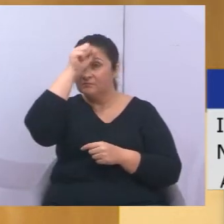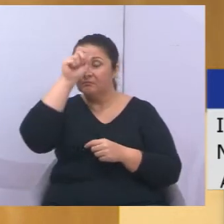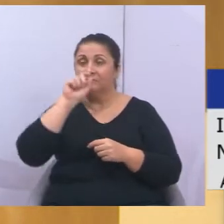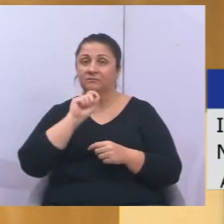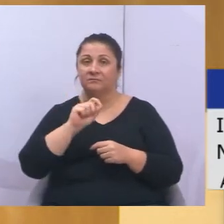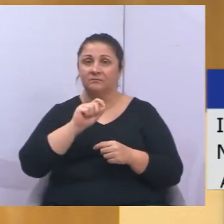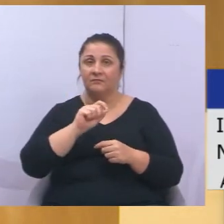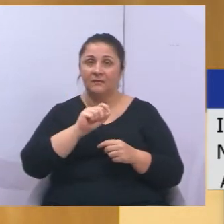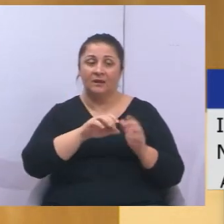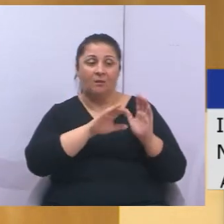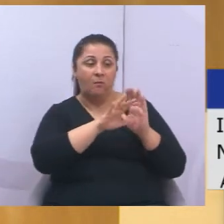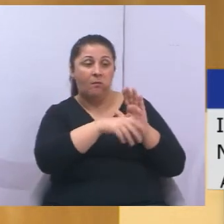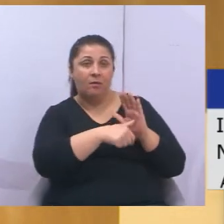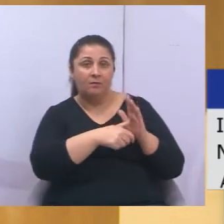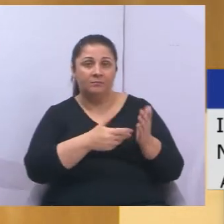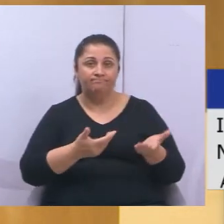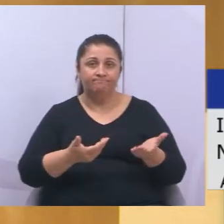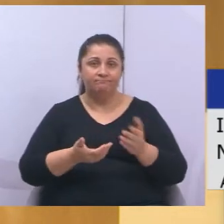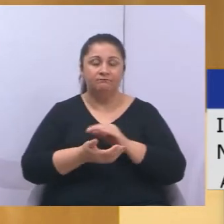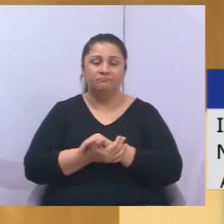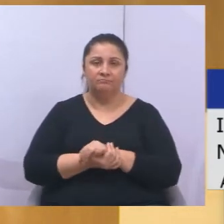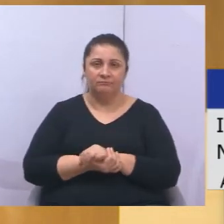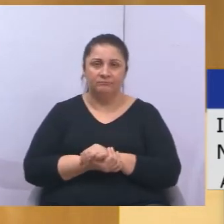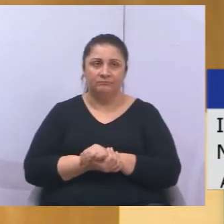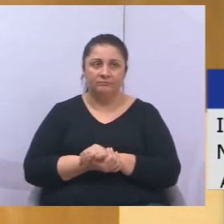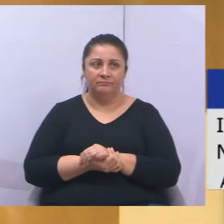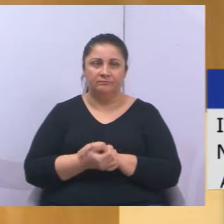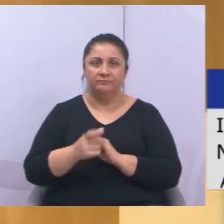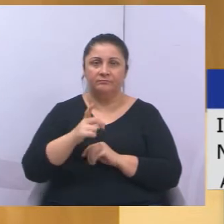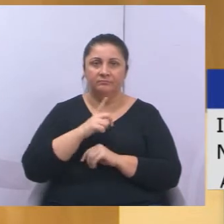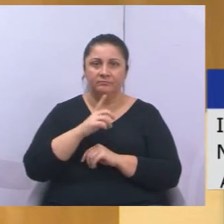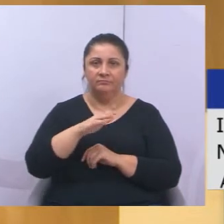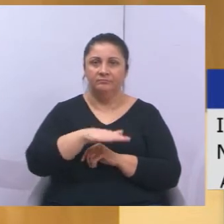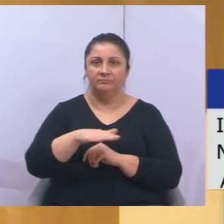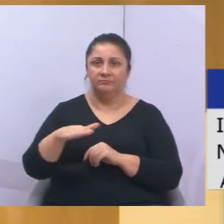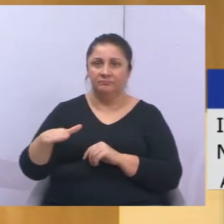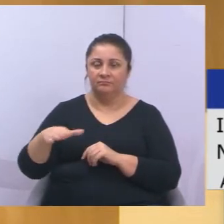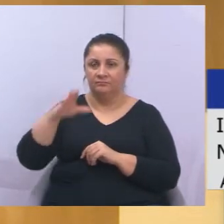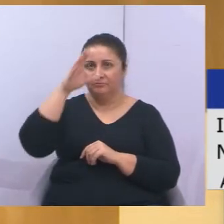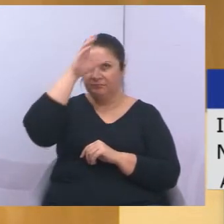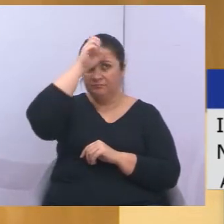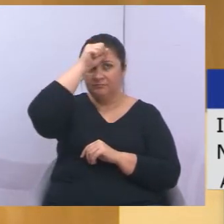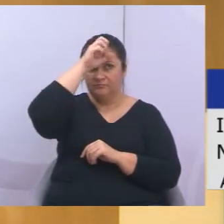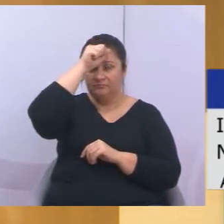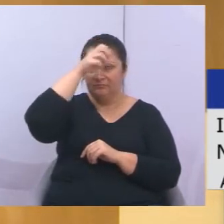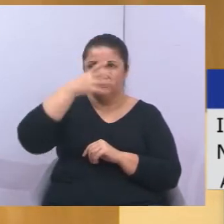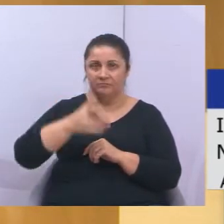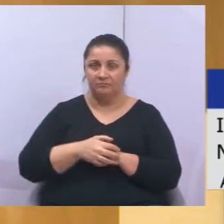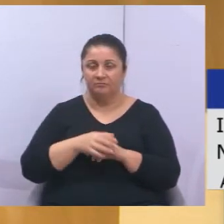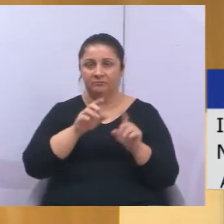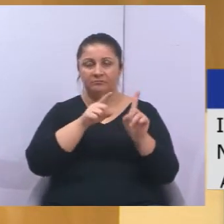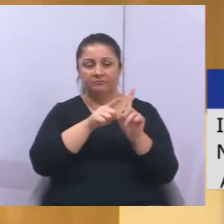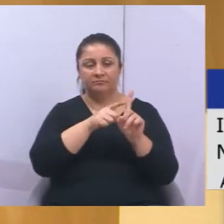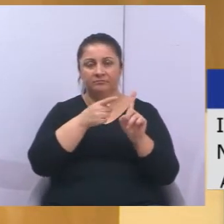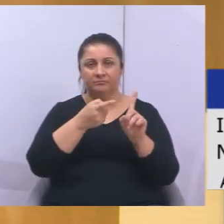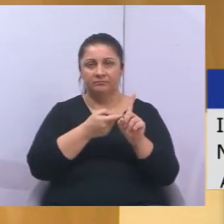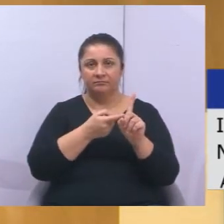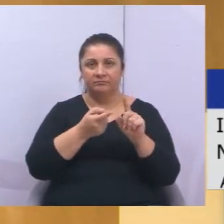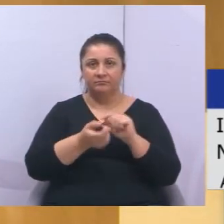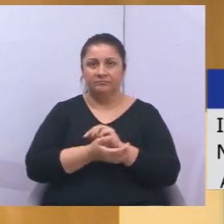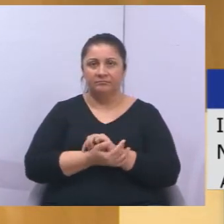crime organizado. Tem criança que aprende a ter uma gravidez